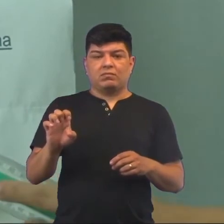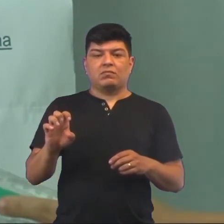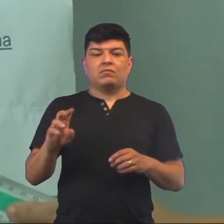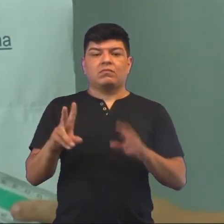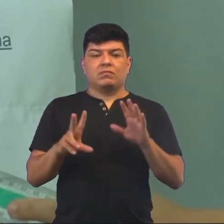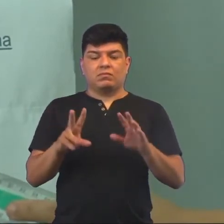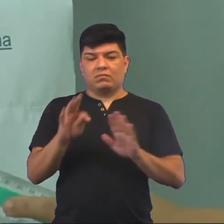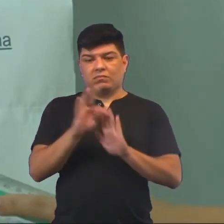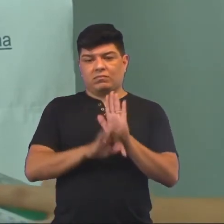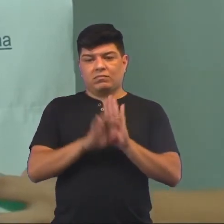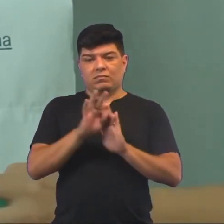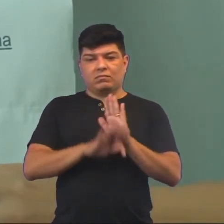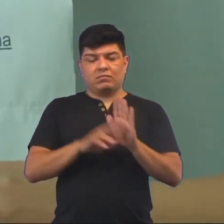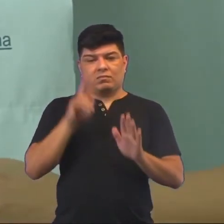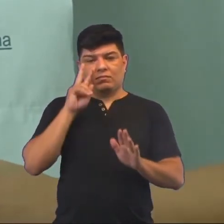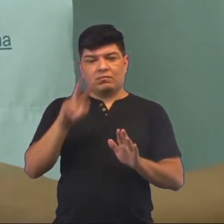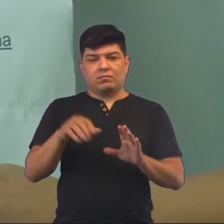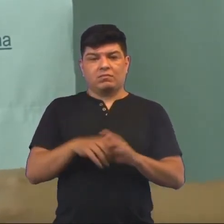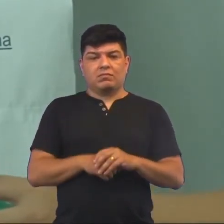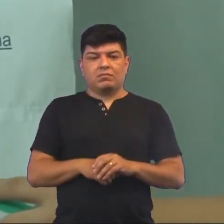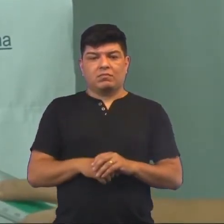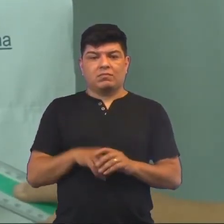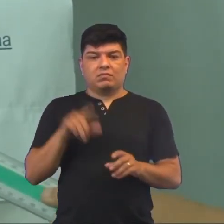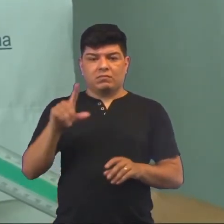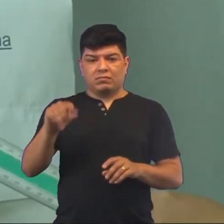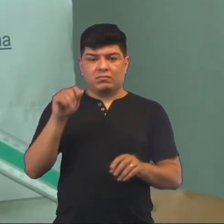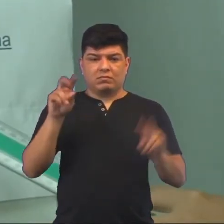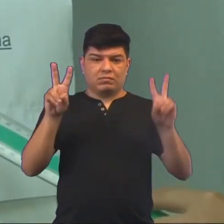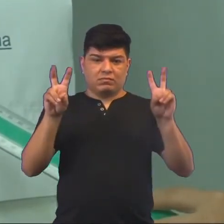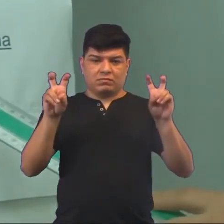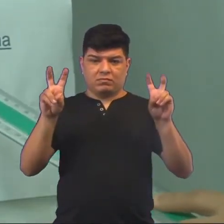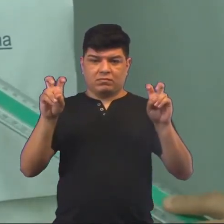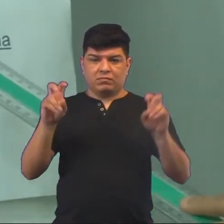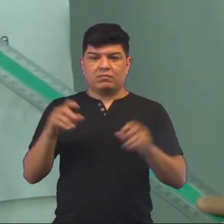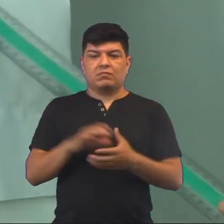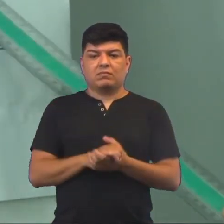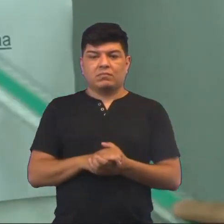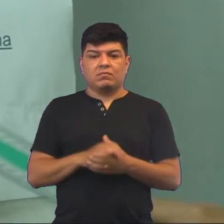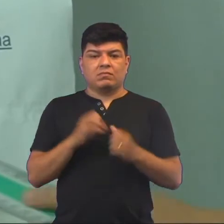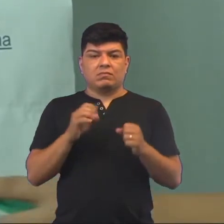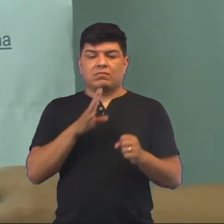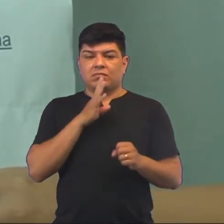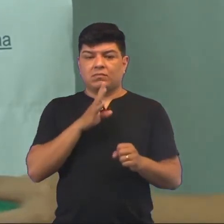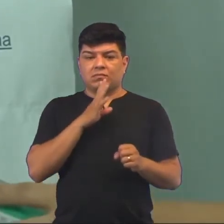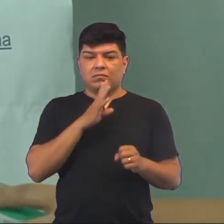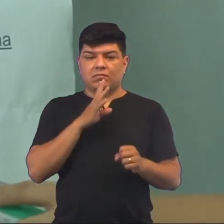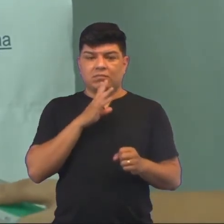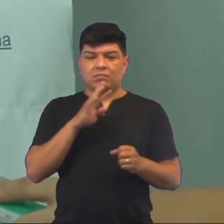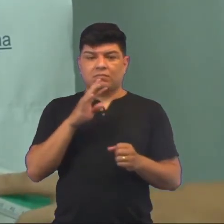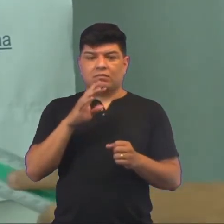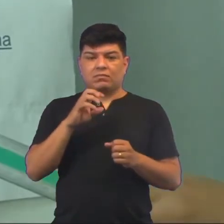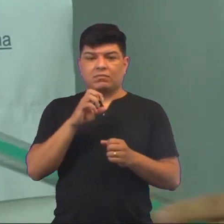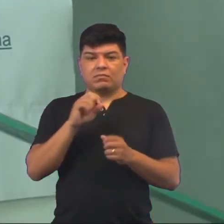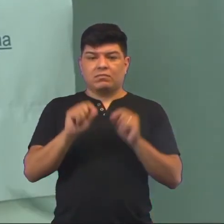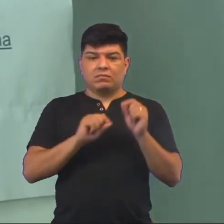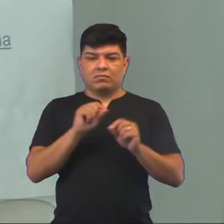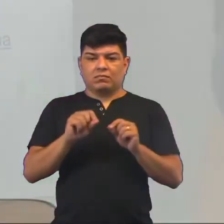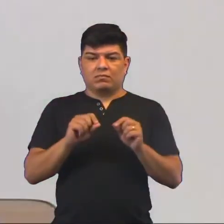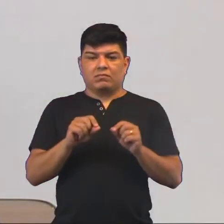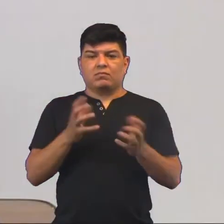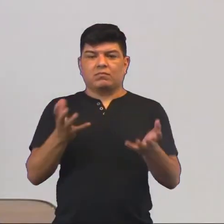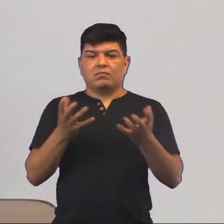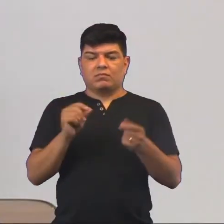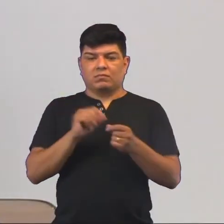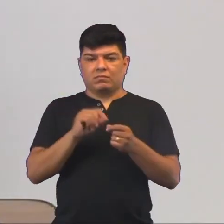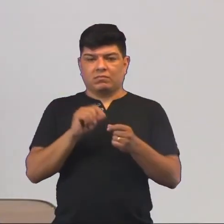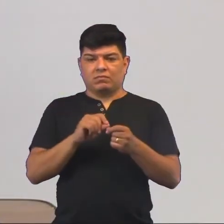né, o texto que nós vimos aí. Por exemplo, a gente vai escolher um tema de seu interesse que você conheça bastante e escreva abaixo. Vamos supor que você quer